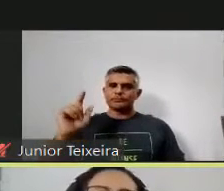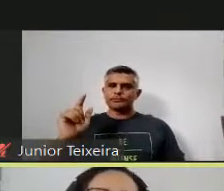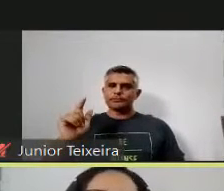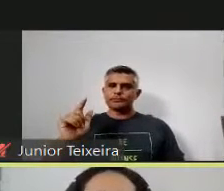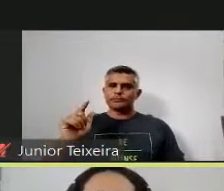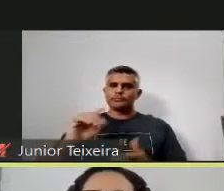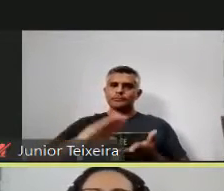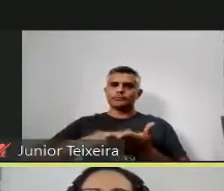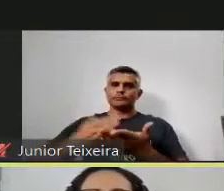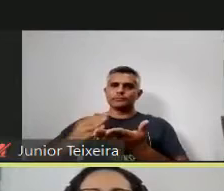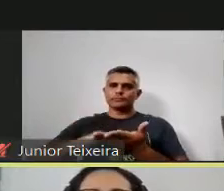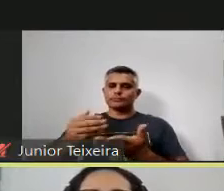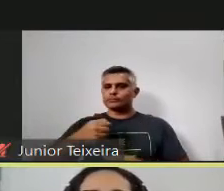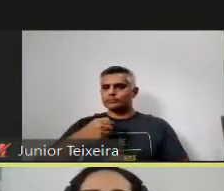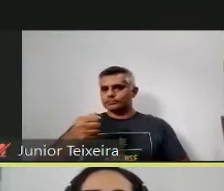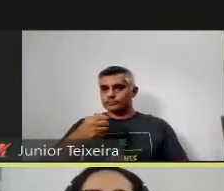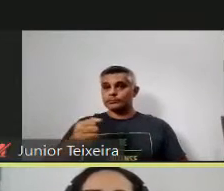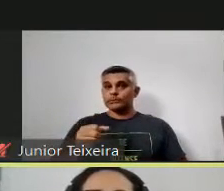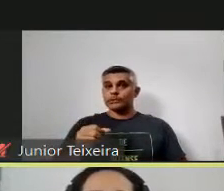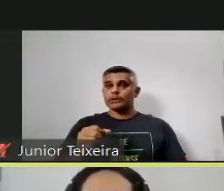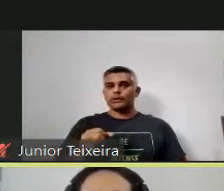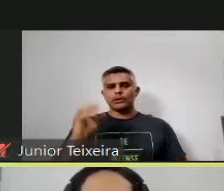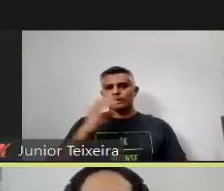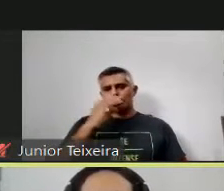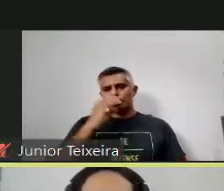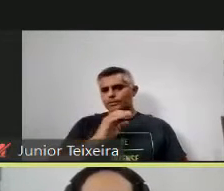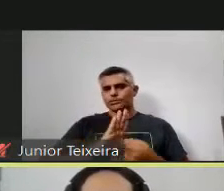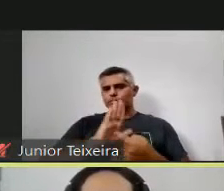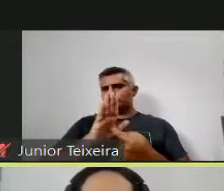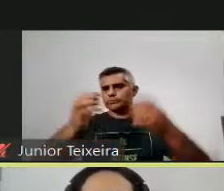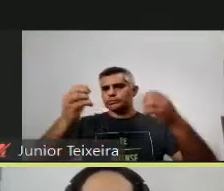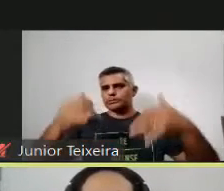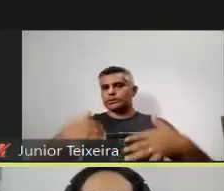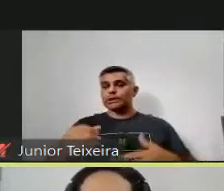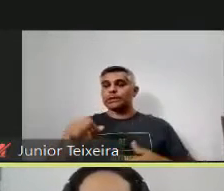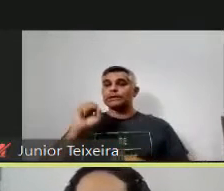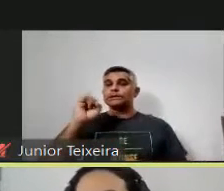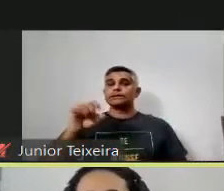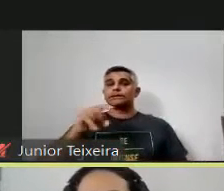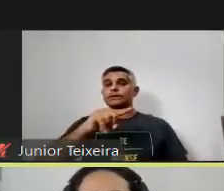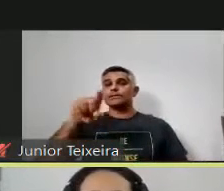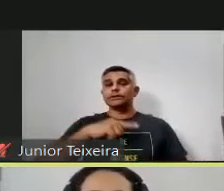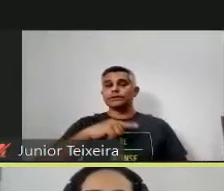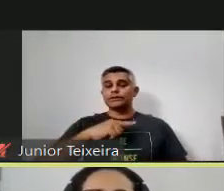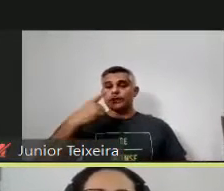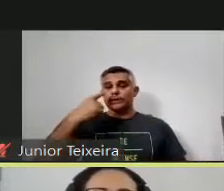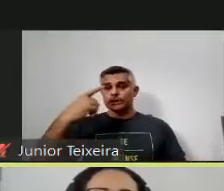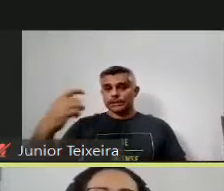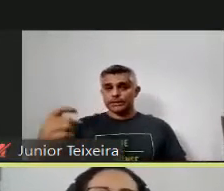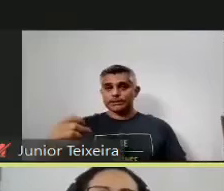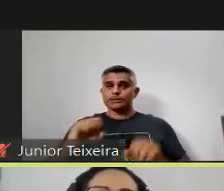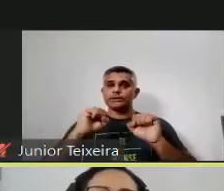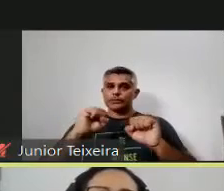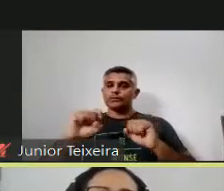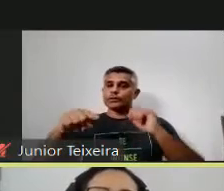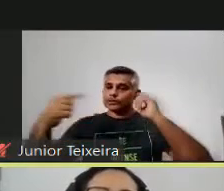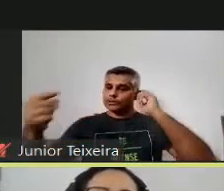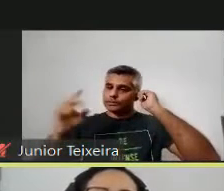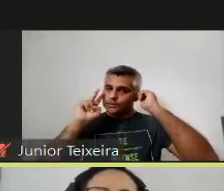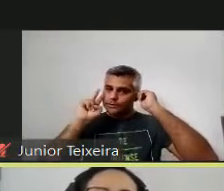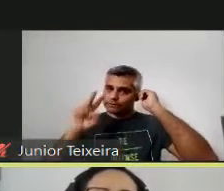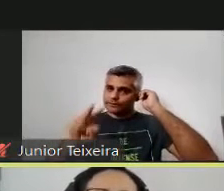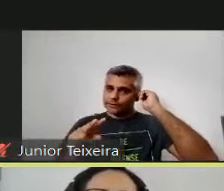quem tiver interesse, pode acessá-la, já está disponível online. Então a